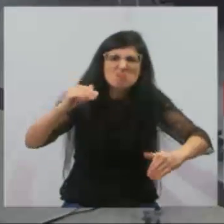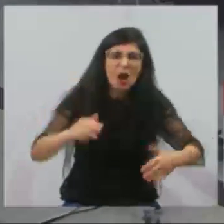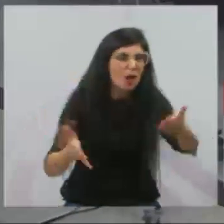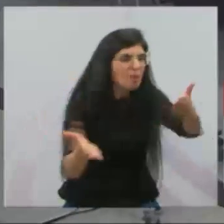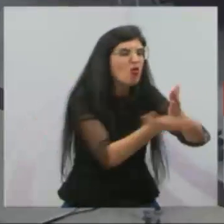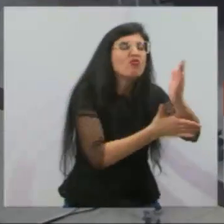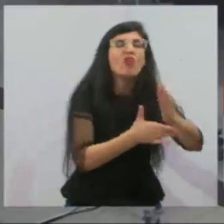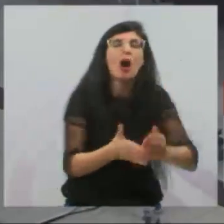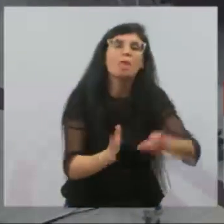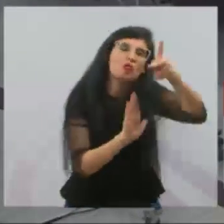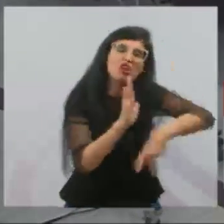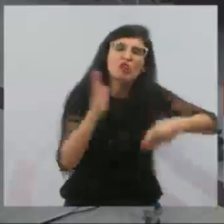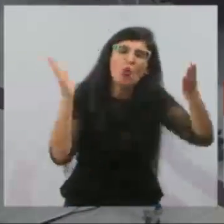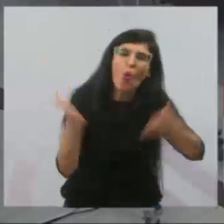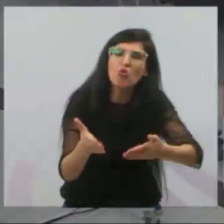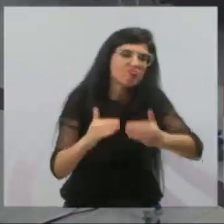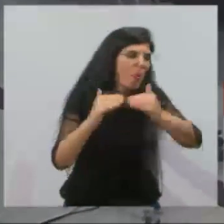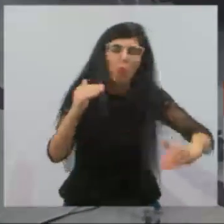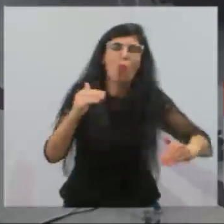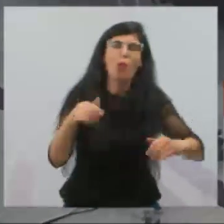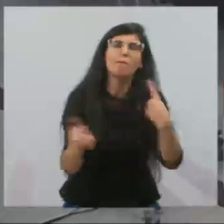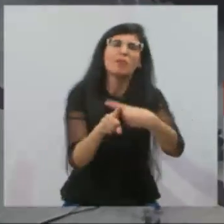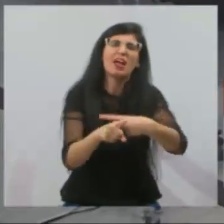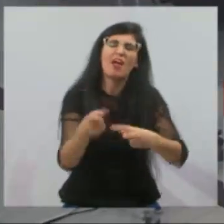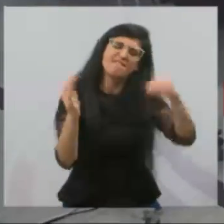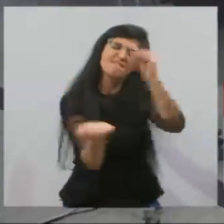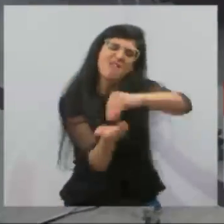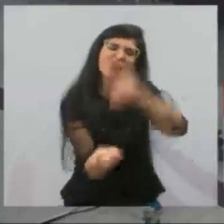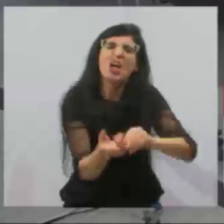O projeto continua em discussão.